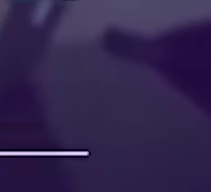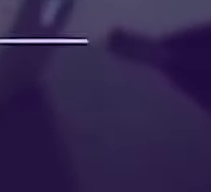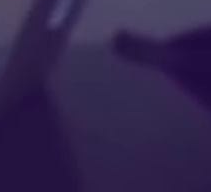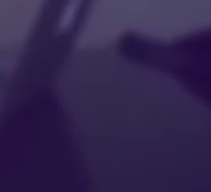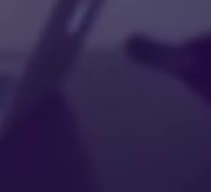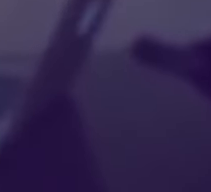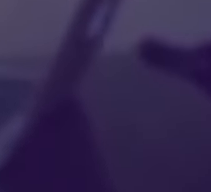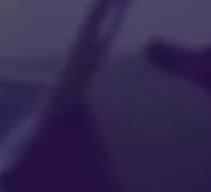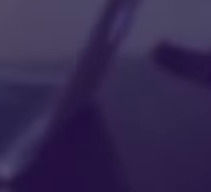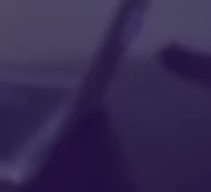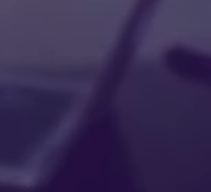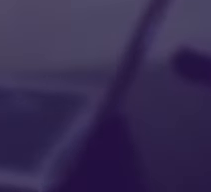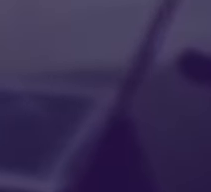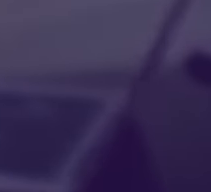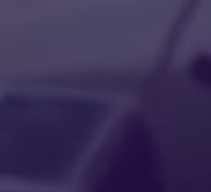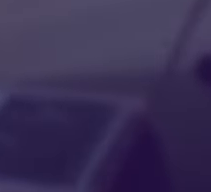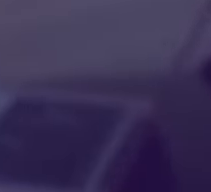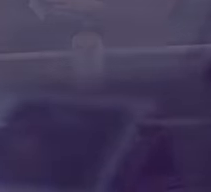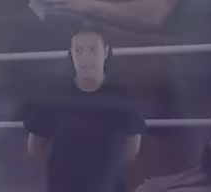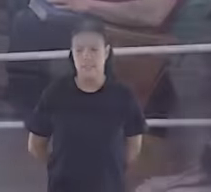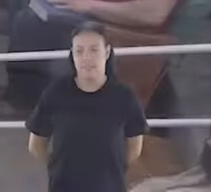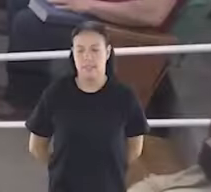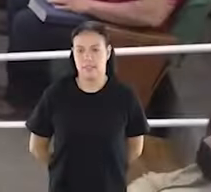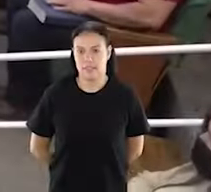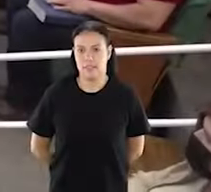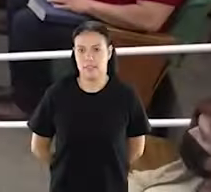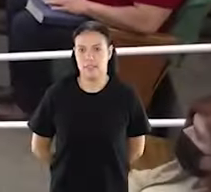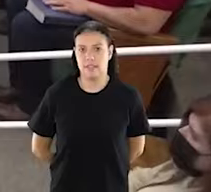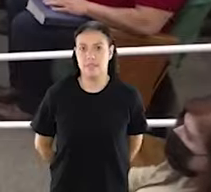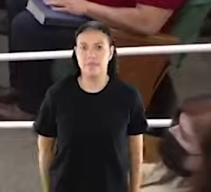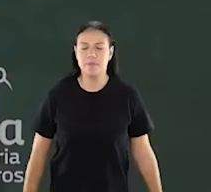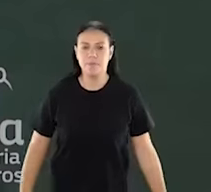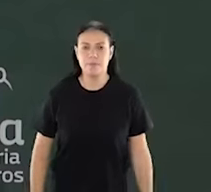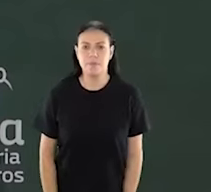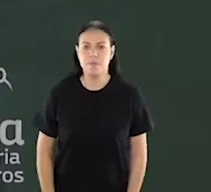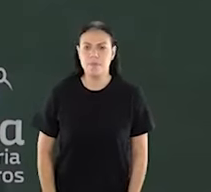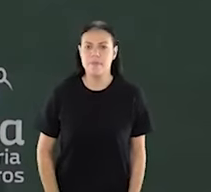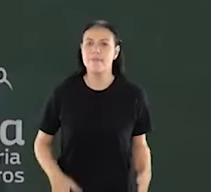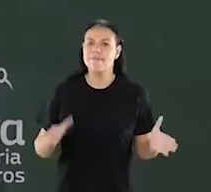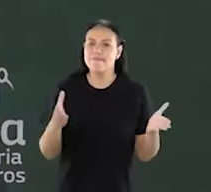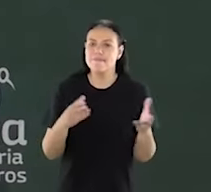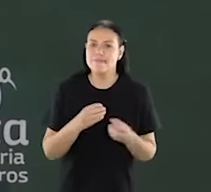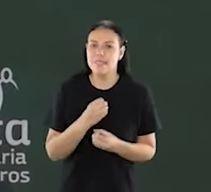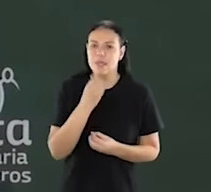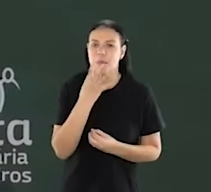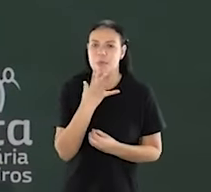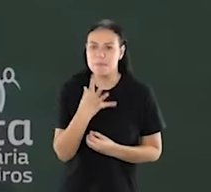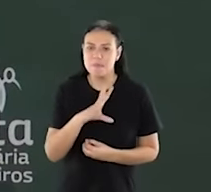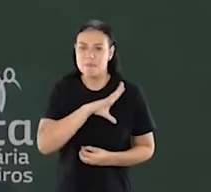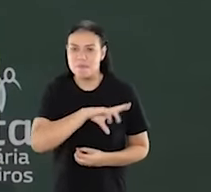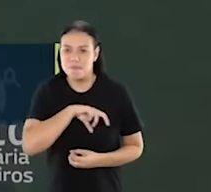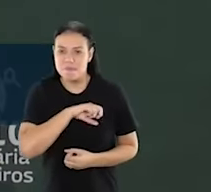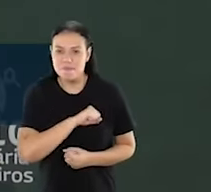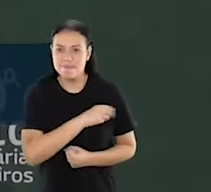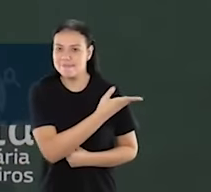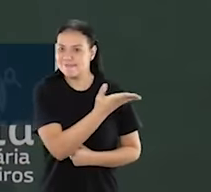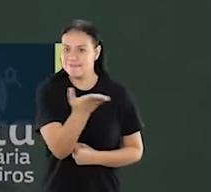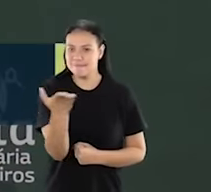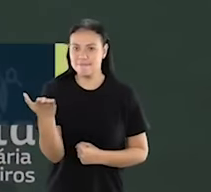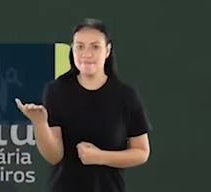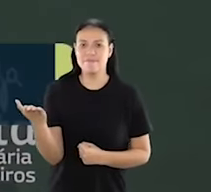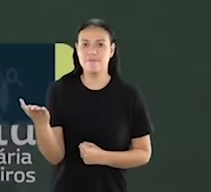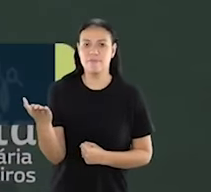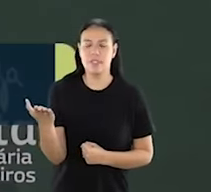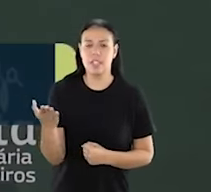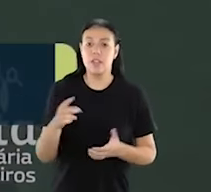Palavra da Verdade, com Hernandes Dias Lopes. Irmãos amados, nós vamos abrir a Palavra de Deus, o Evangelho